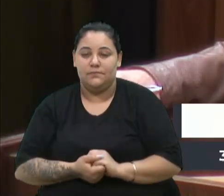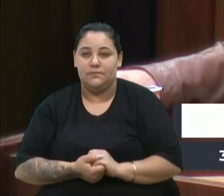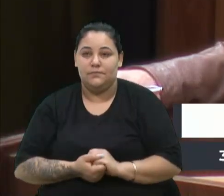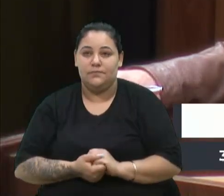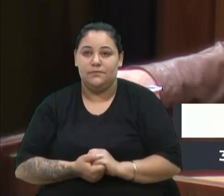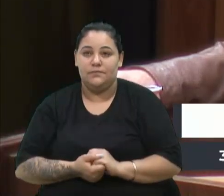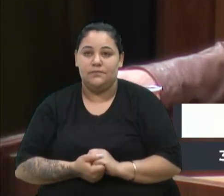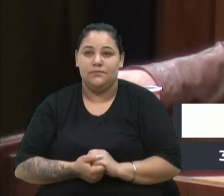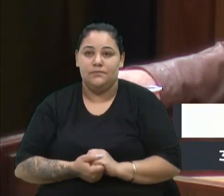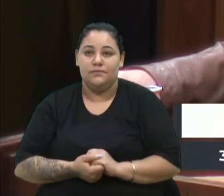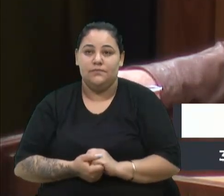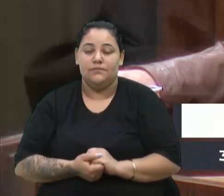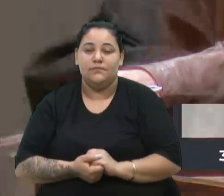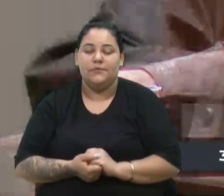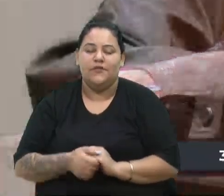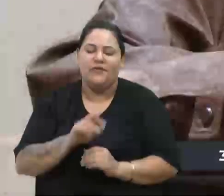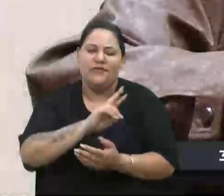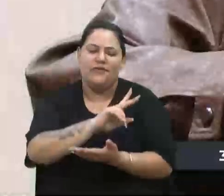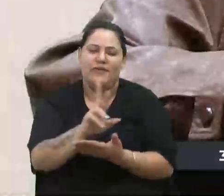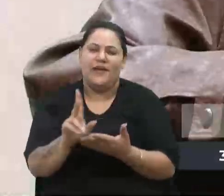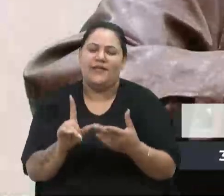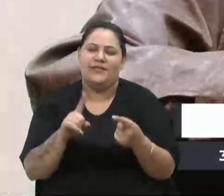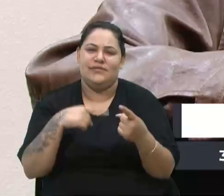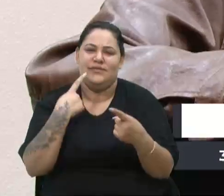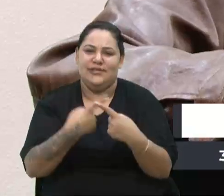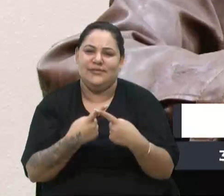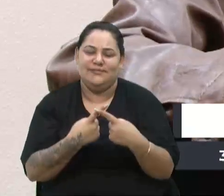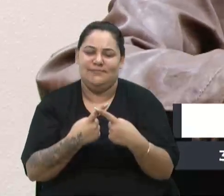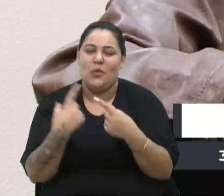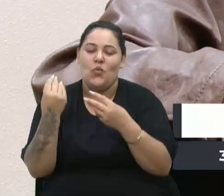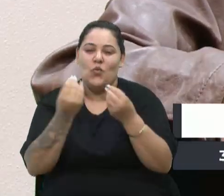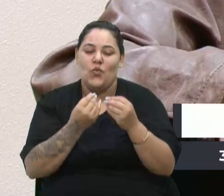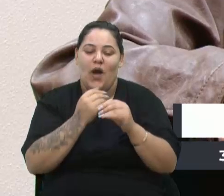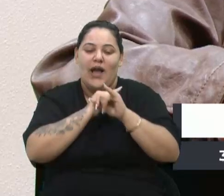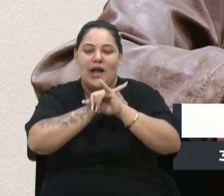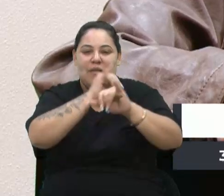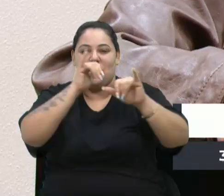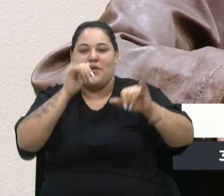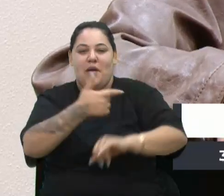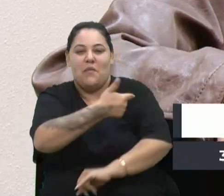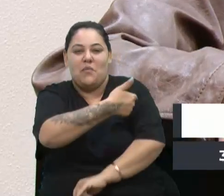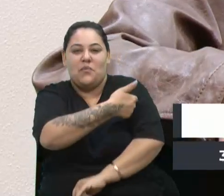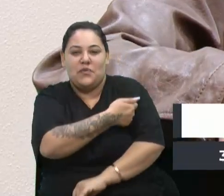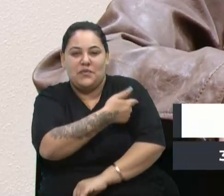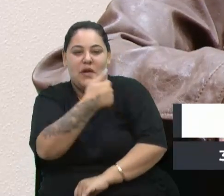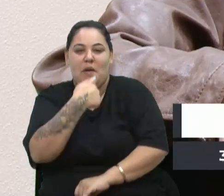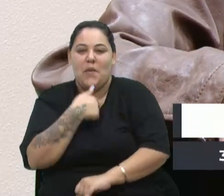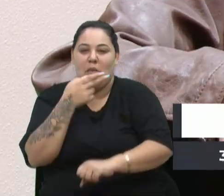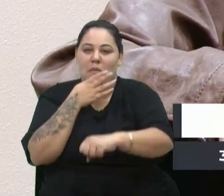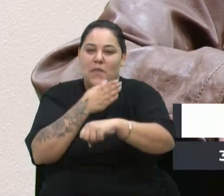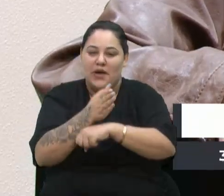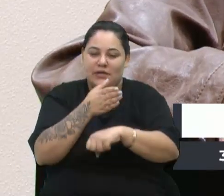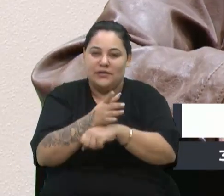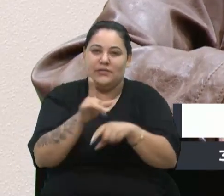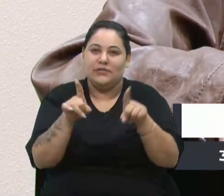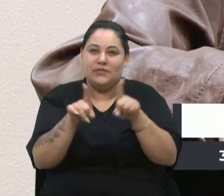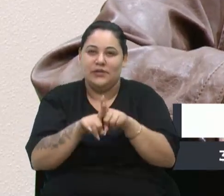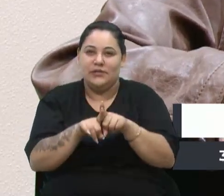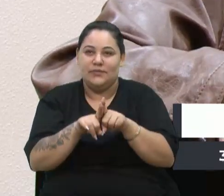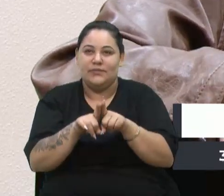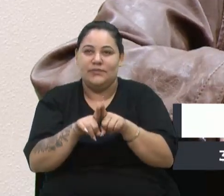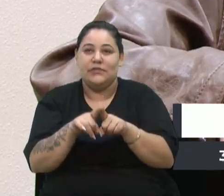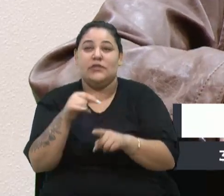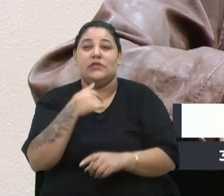Muitas vezes, caros colegas, muitas foram as campanhas de vacinação que vi, participei e de certa